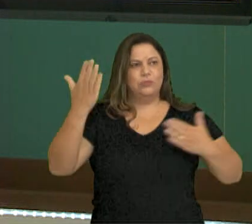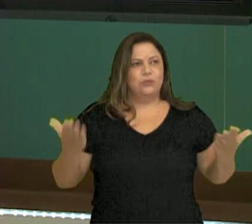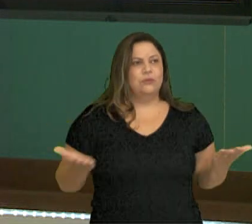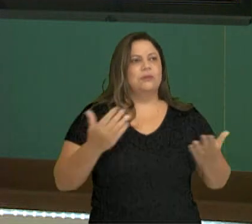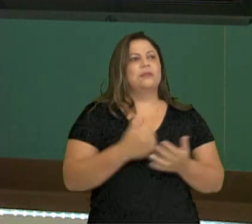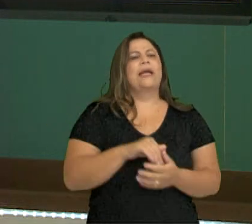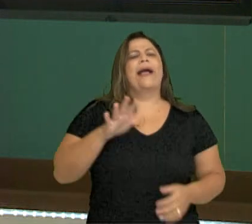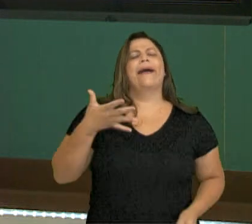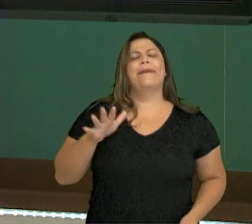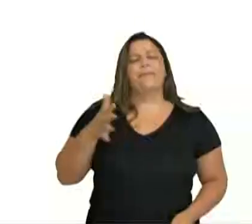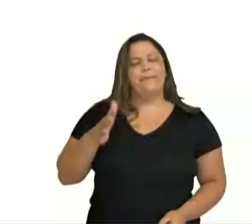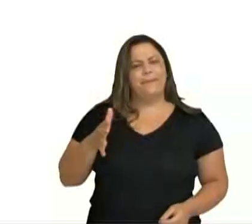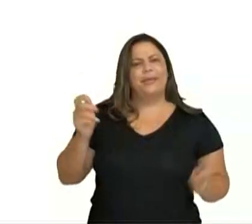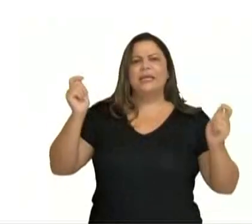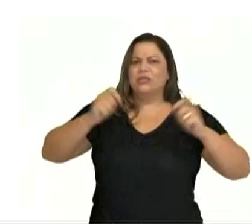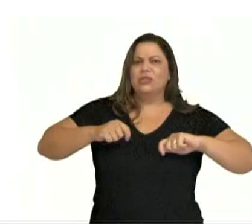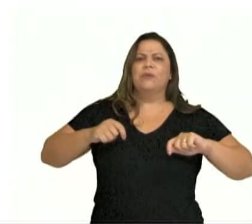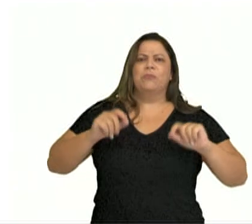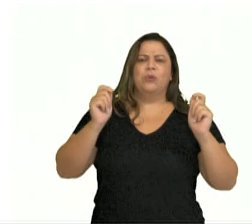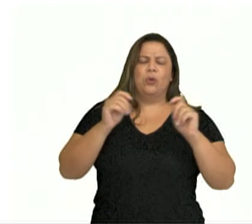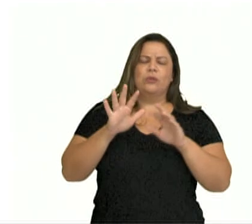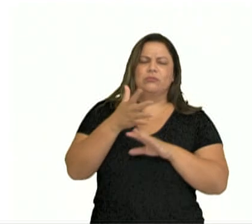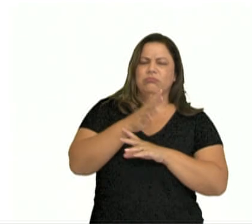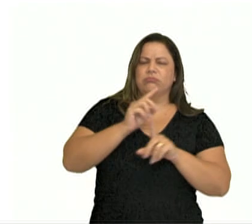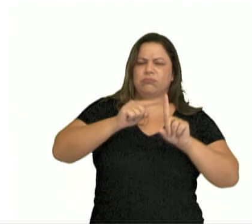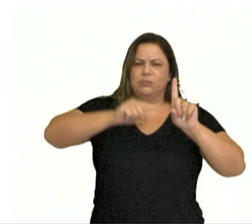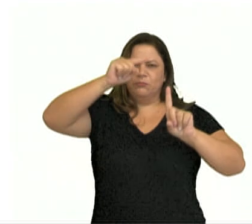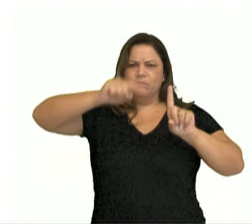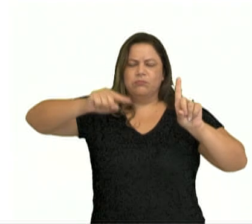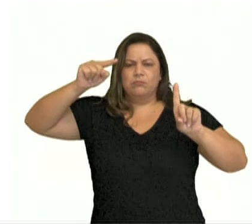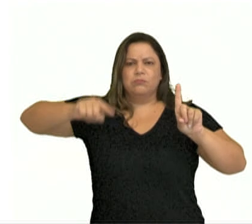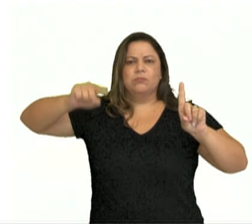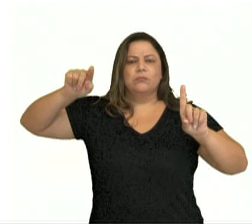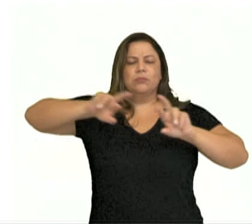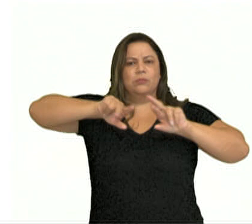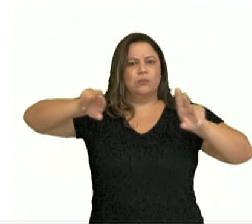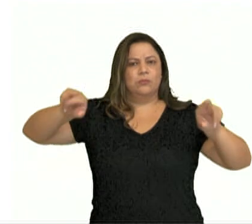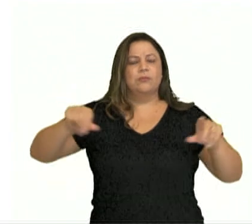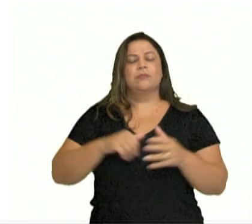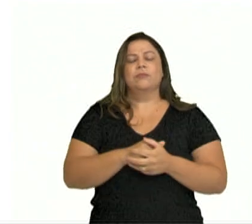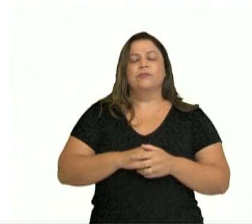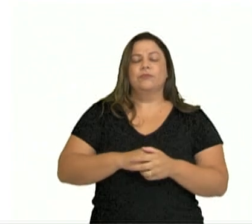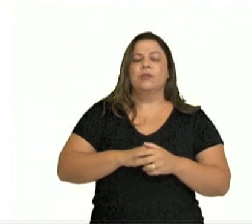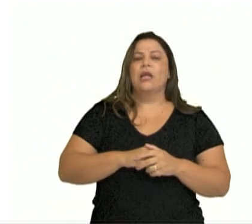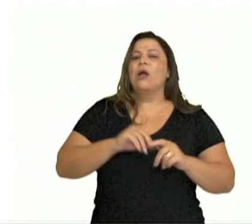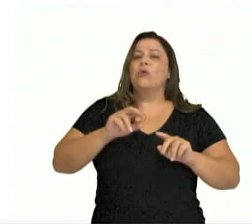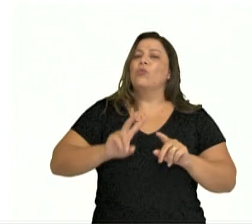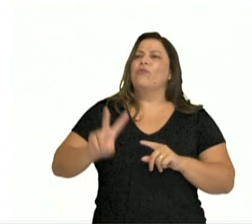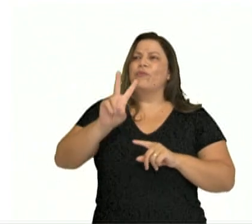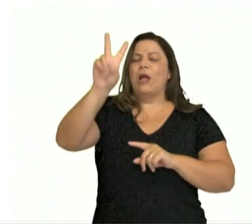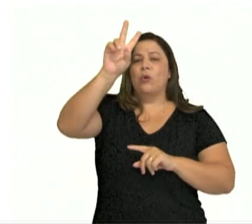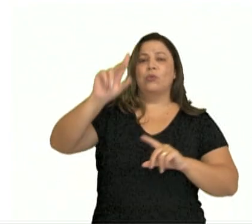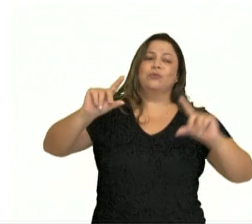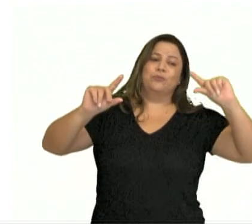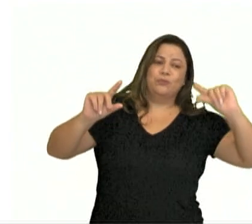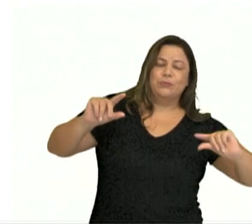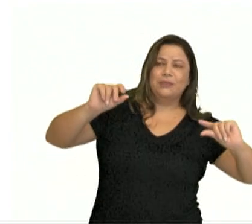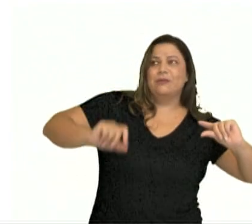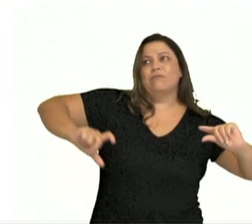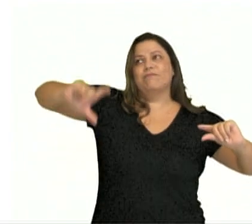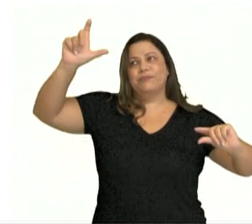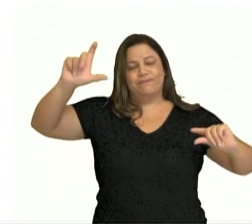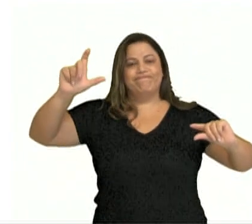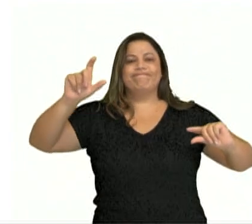A média aritmética pode ser distorcida exatamente quando tem valores extremos, ou valores muito pequenos ou